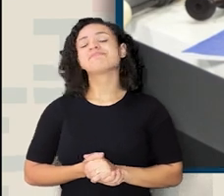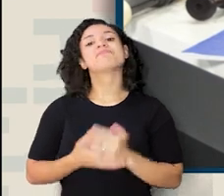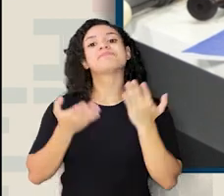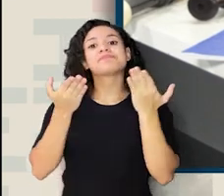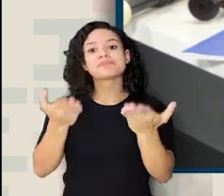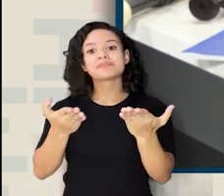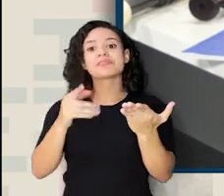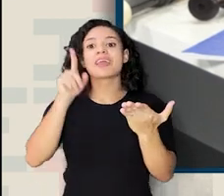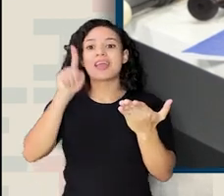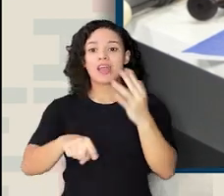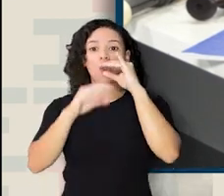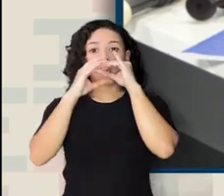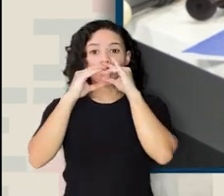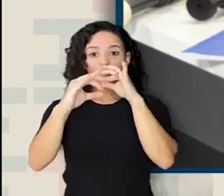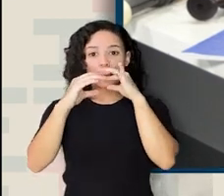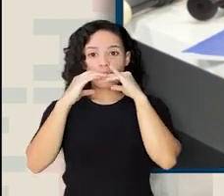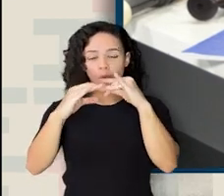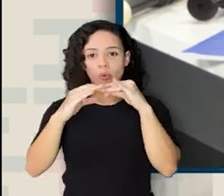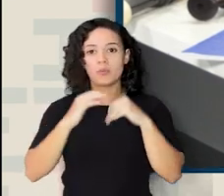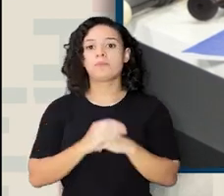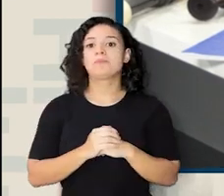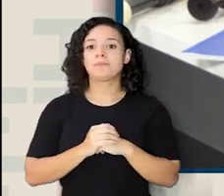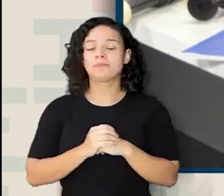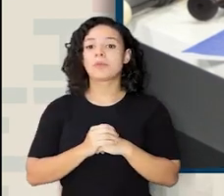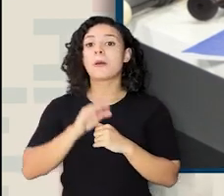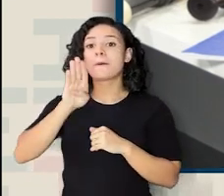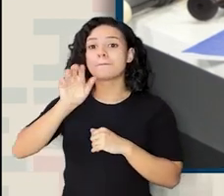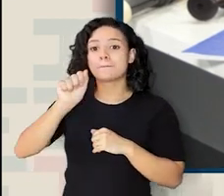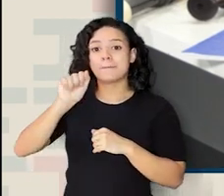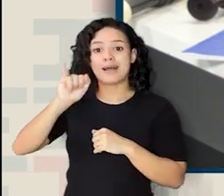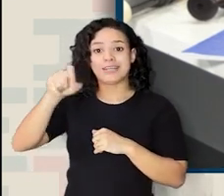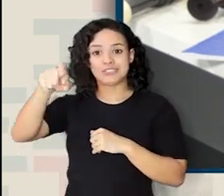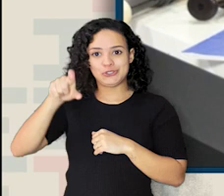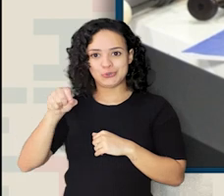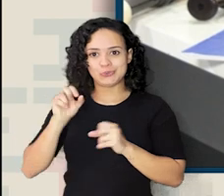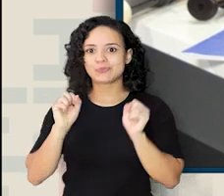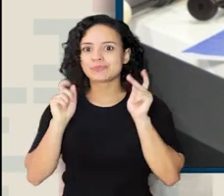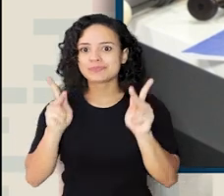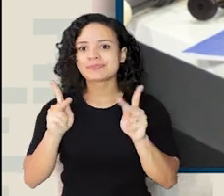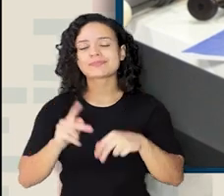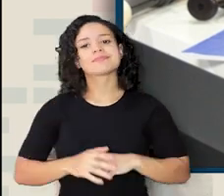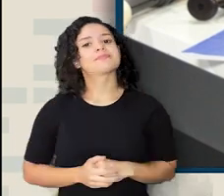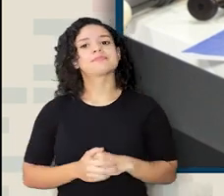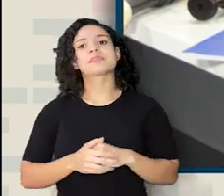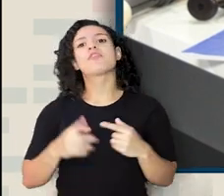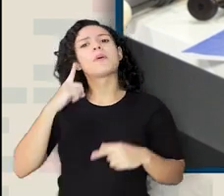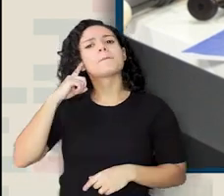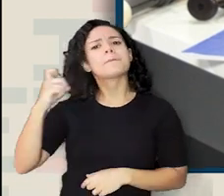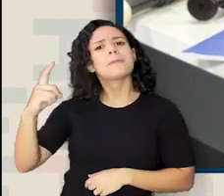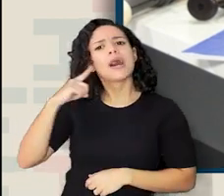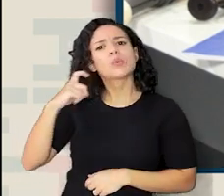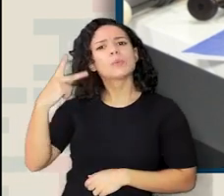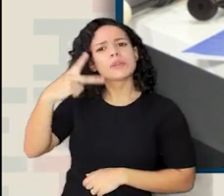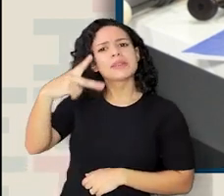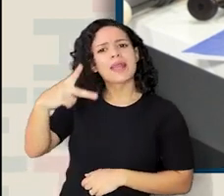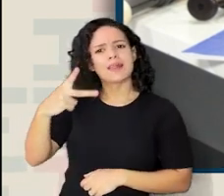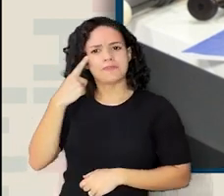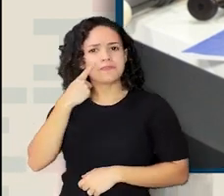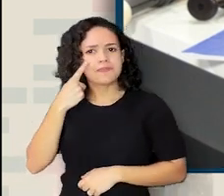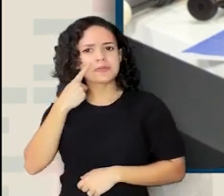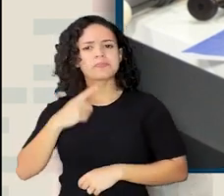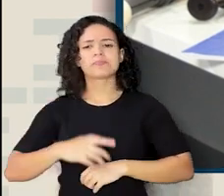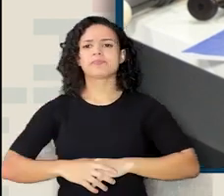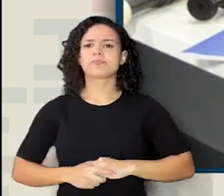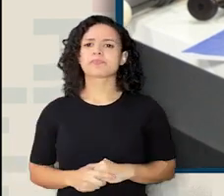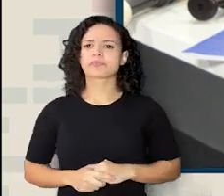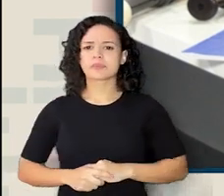Tararam. Essa é a flauta grande, essa é a flauta baixo, certo? Vamos ouvir um pouquinho o som